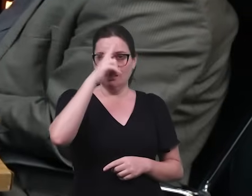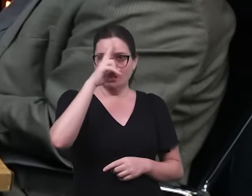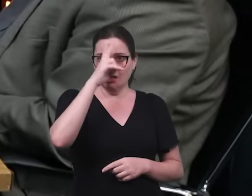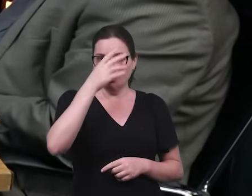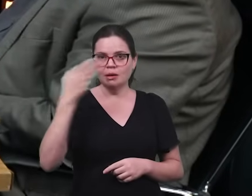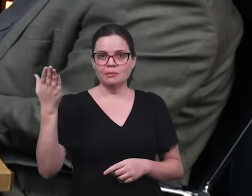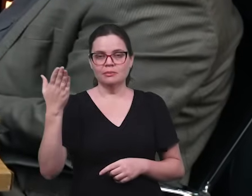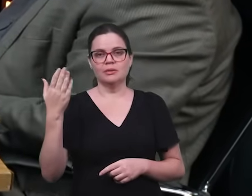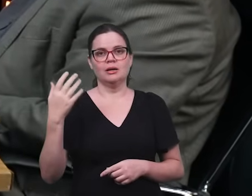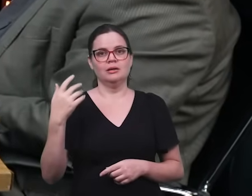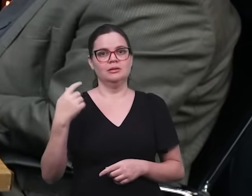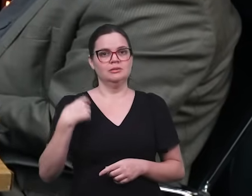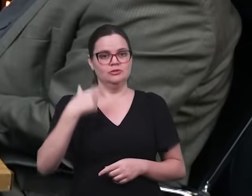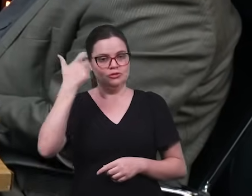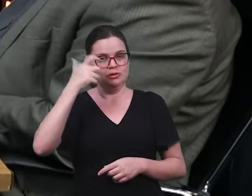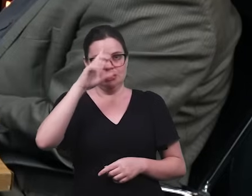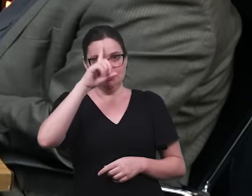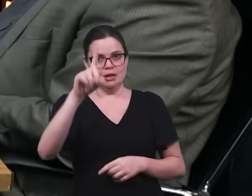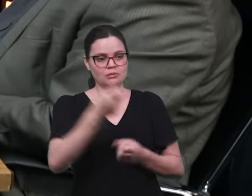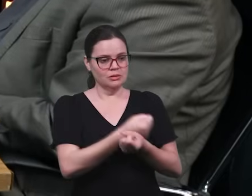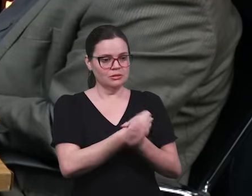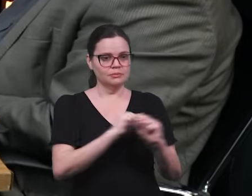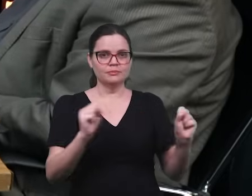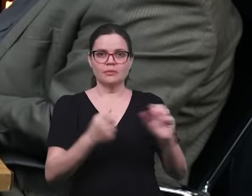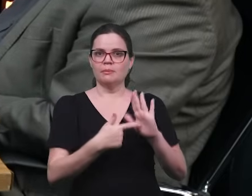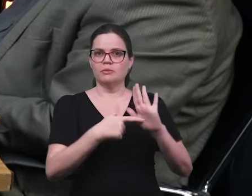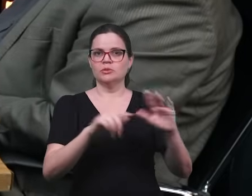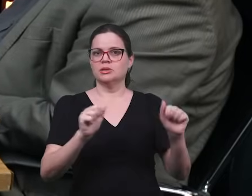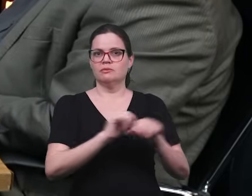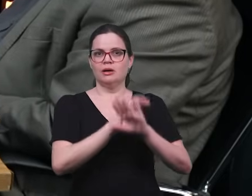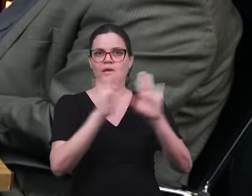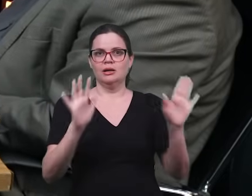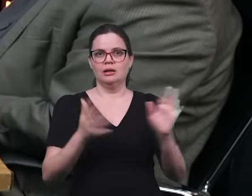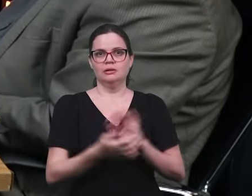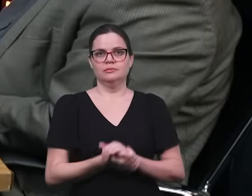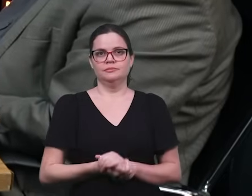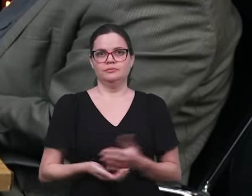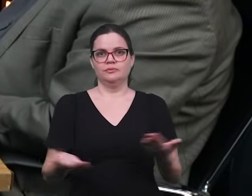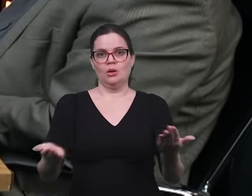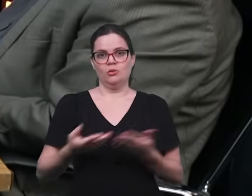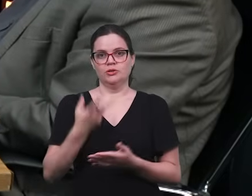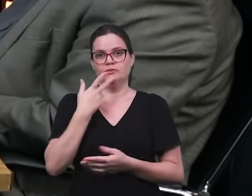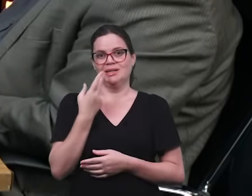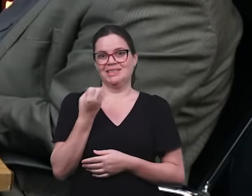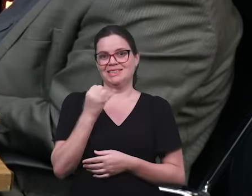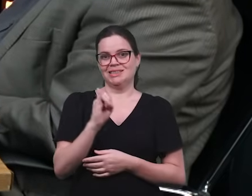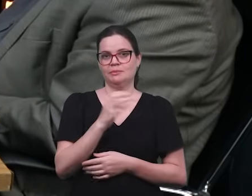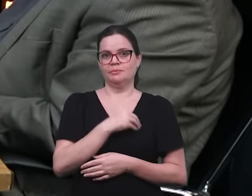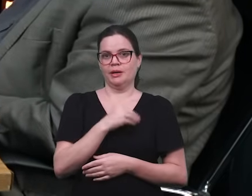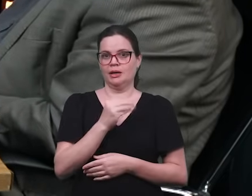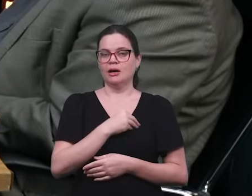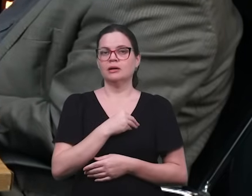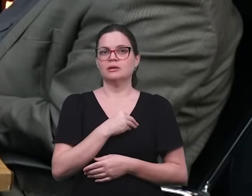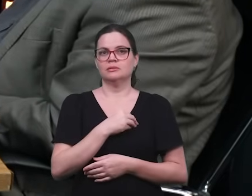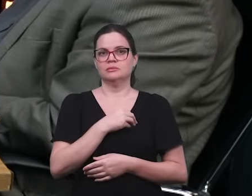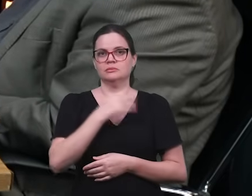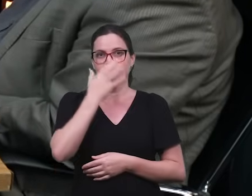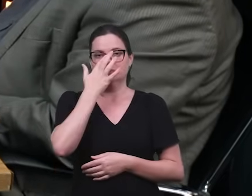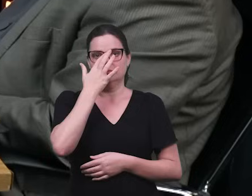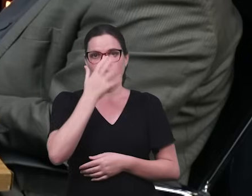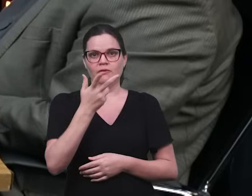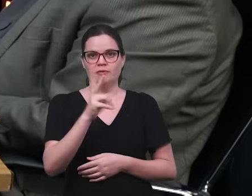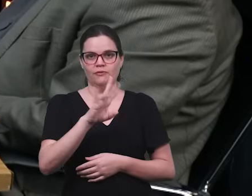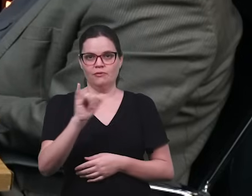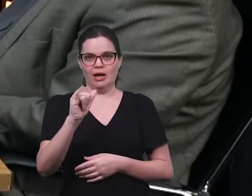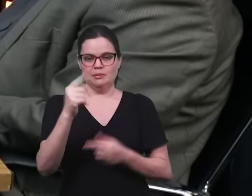Só que lá o Senhor mostrava literalmente. Aqui o Senhor fala, se pecar. Aqui o Senhor não vai